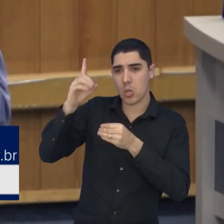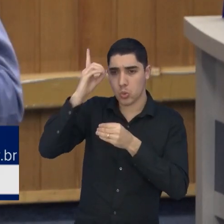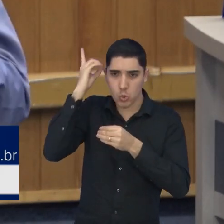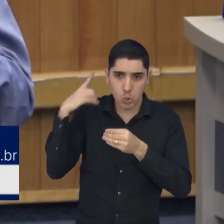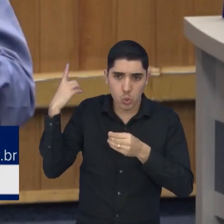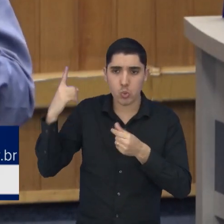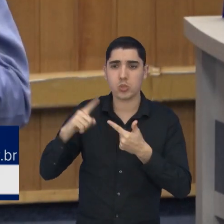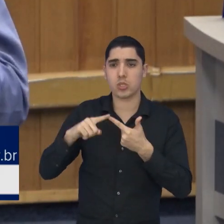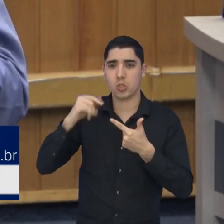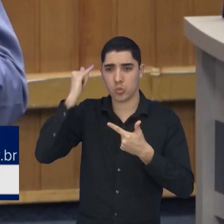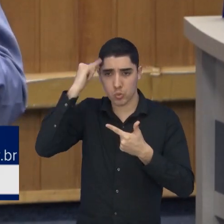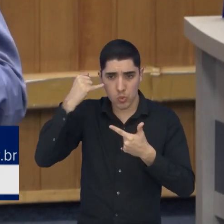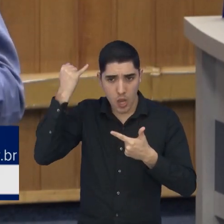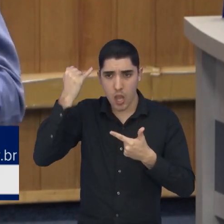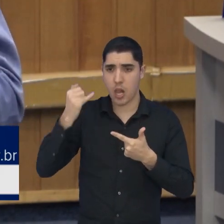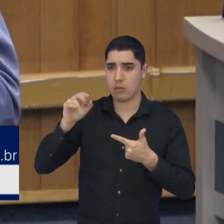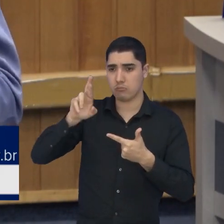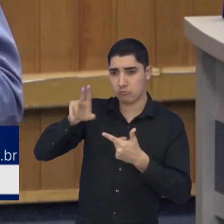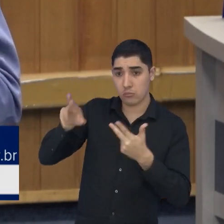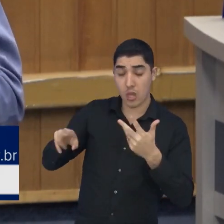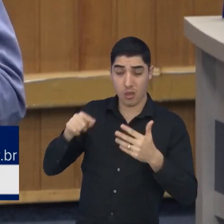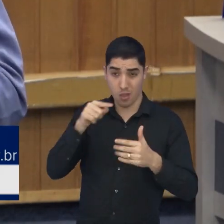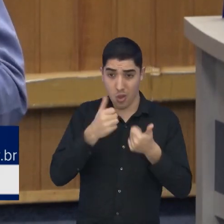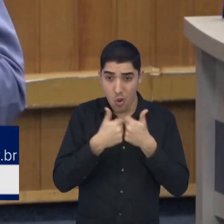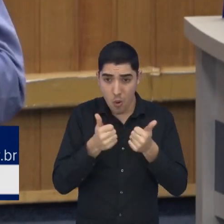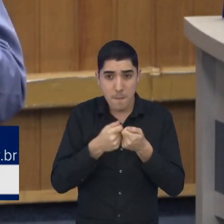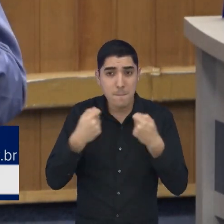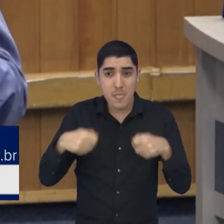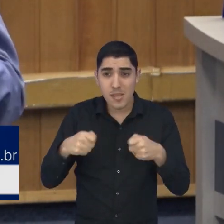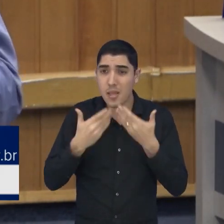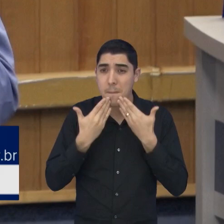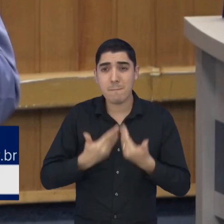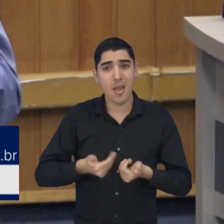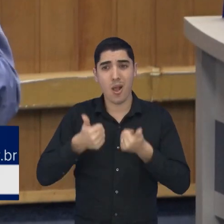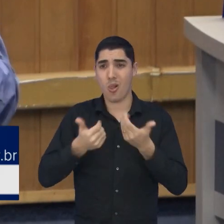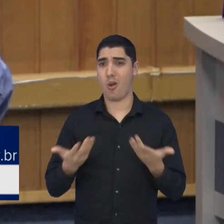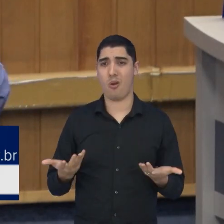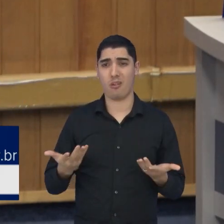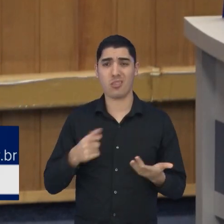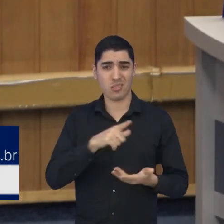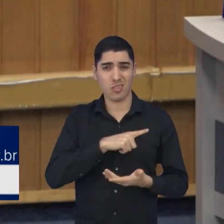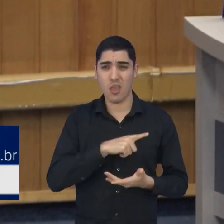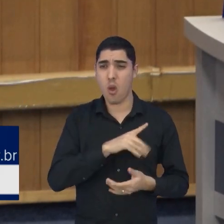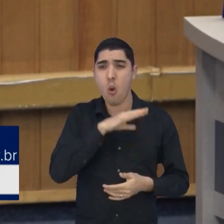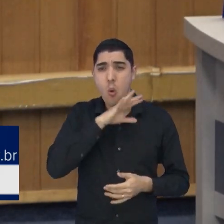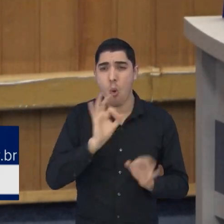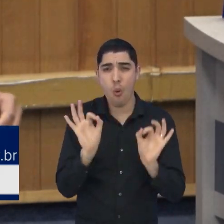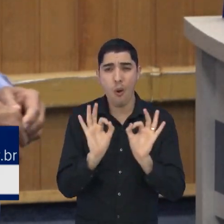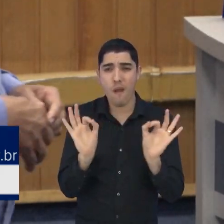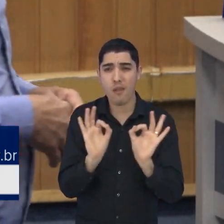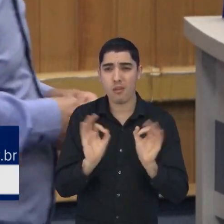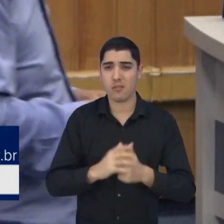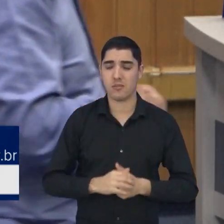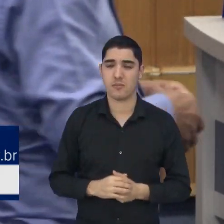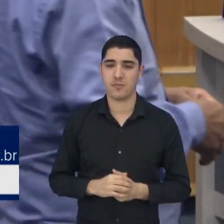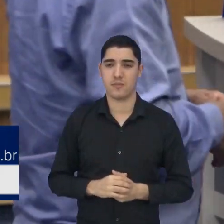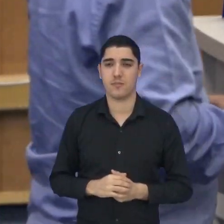Cláudio, esse transporte tem que ser melhorado em muito, porque está uma porcaria.